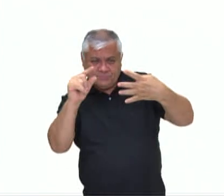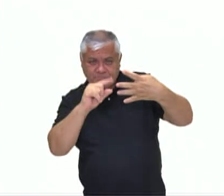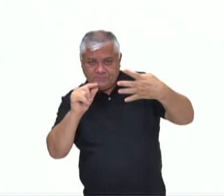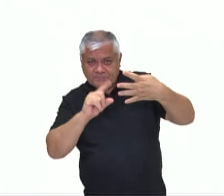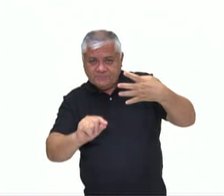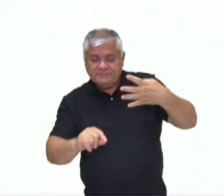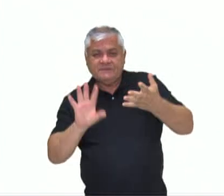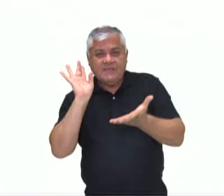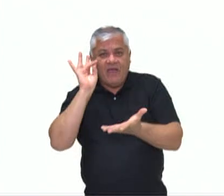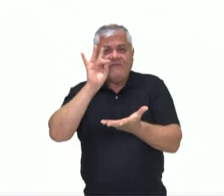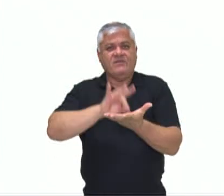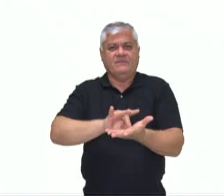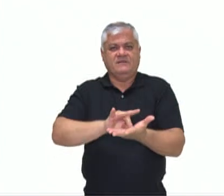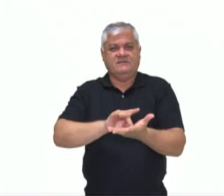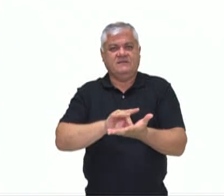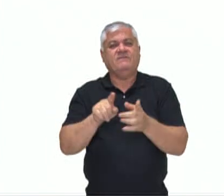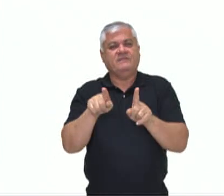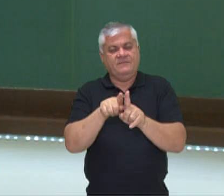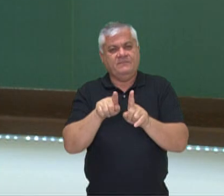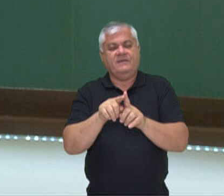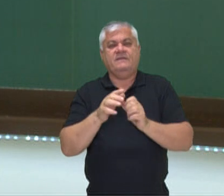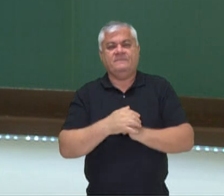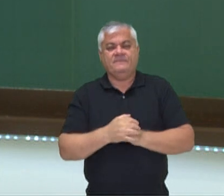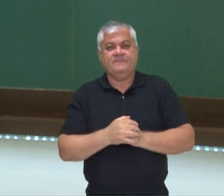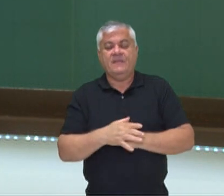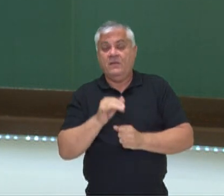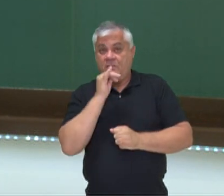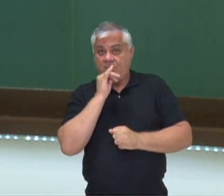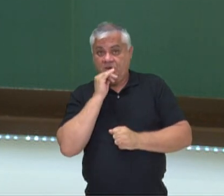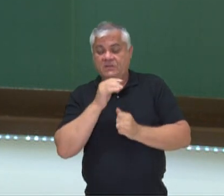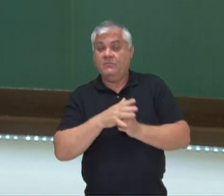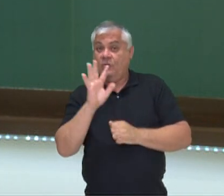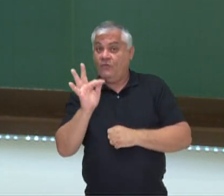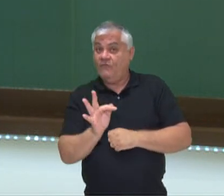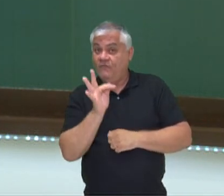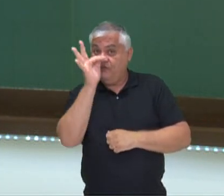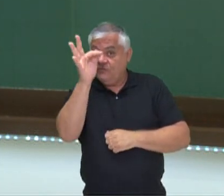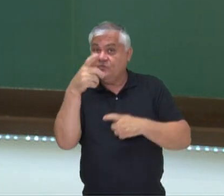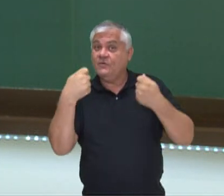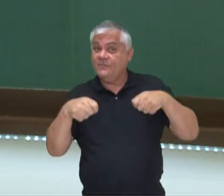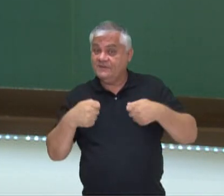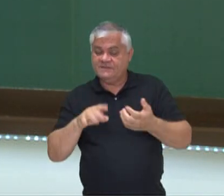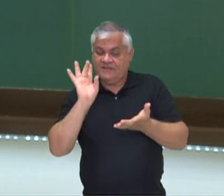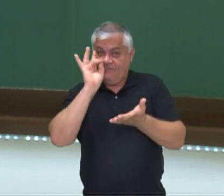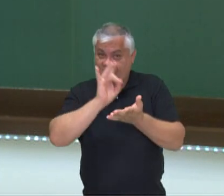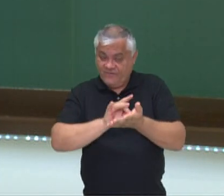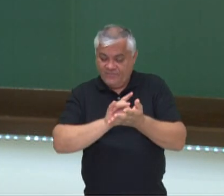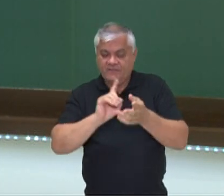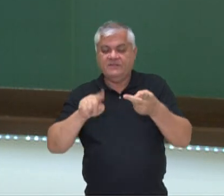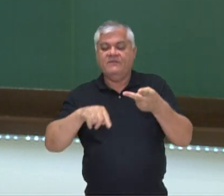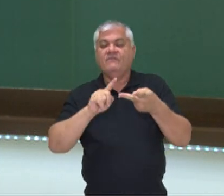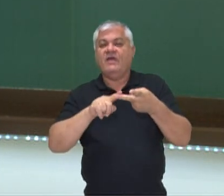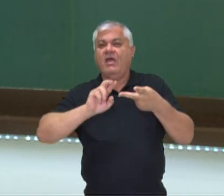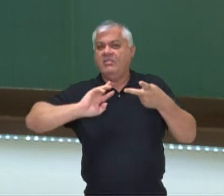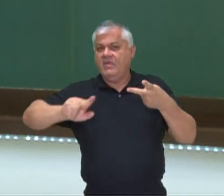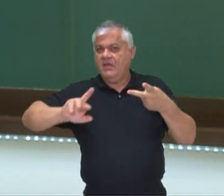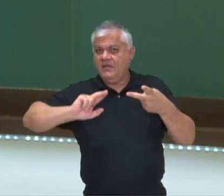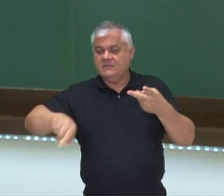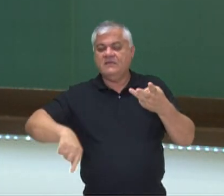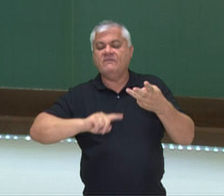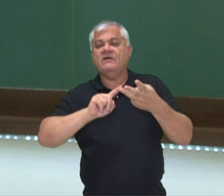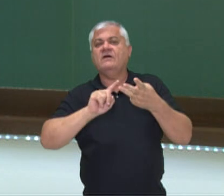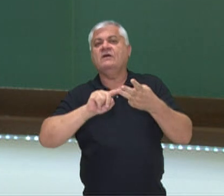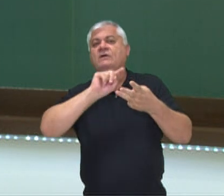the affirmative form. Então, você sabe que o futuro vai ter affirmative form, negative form